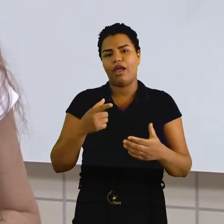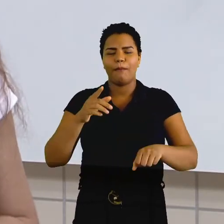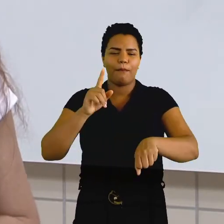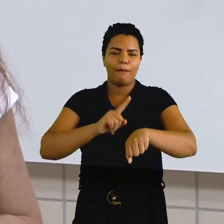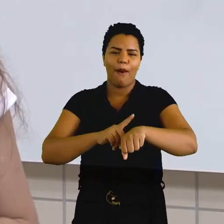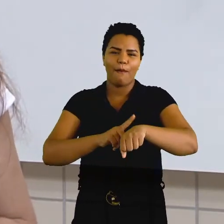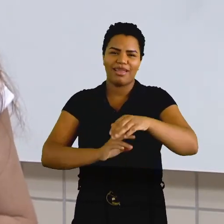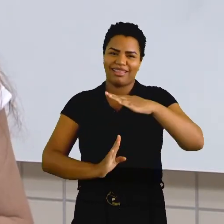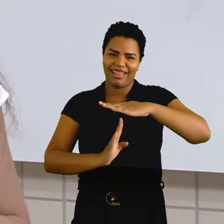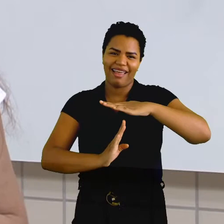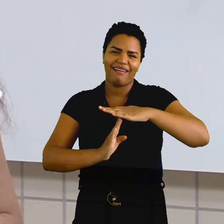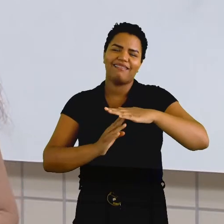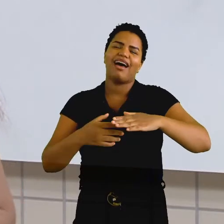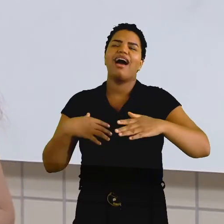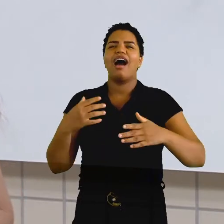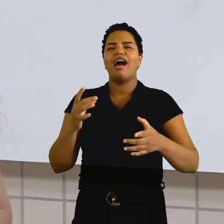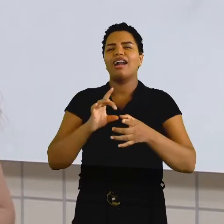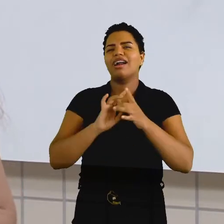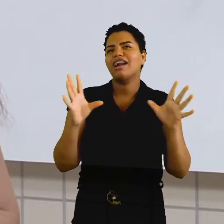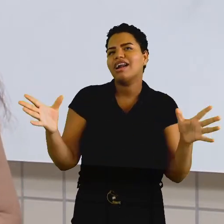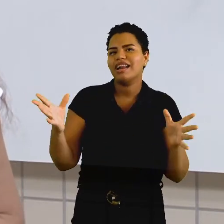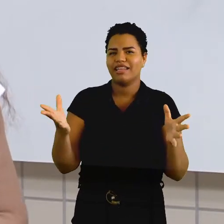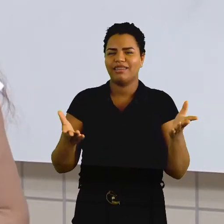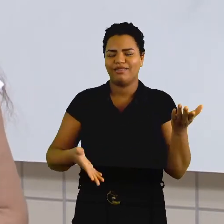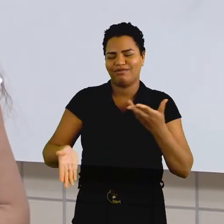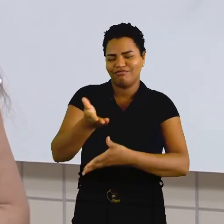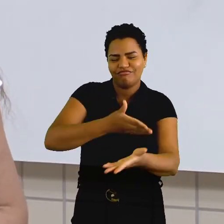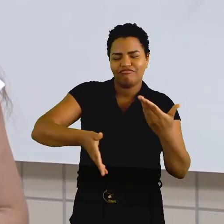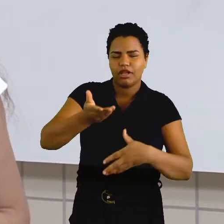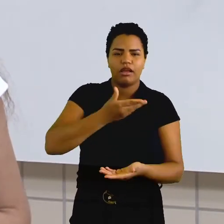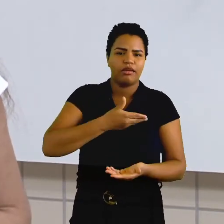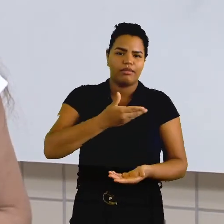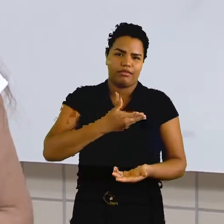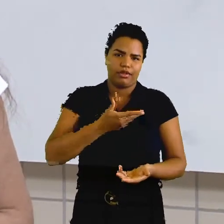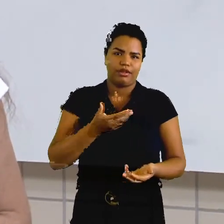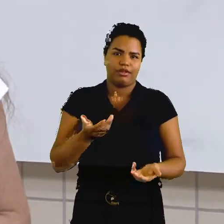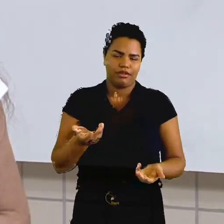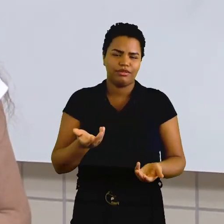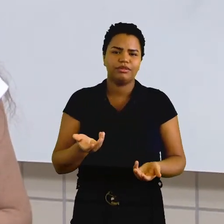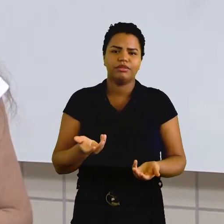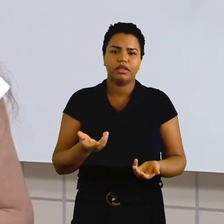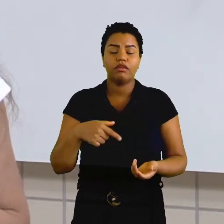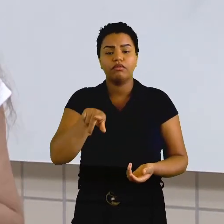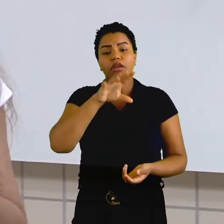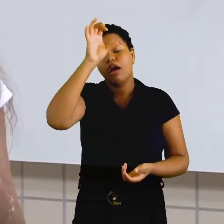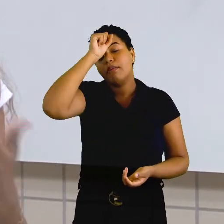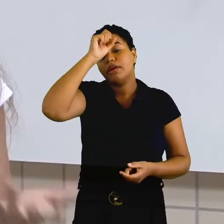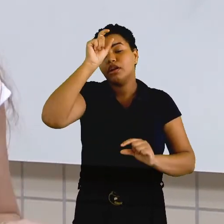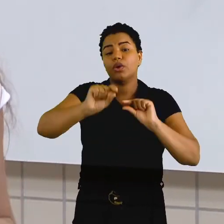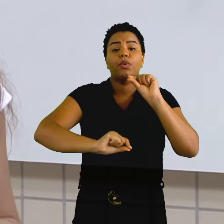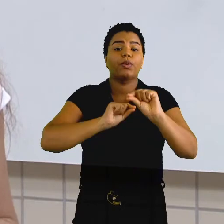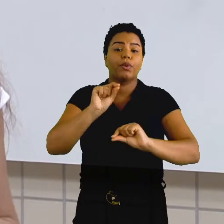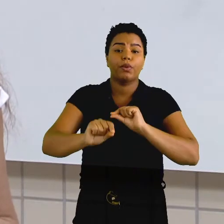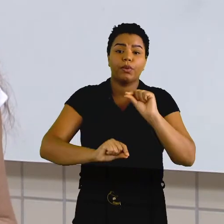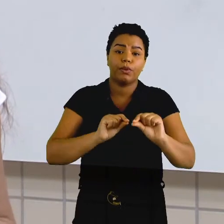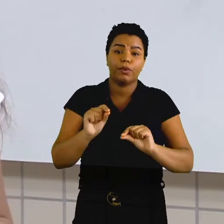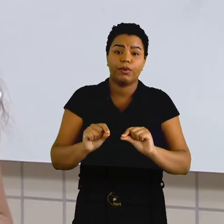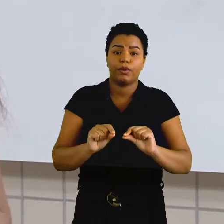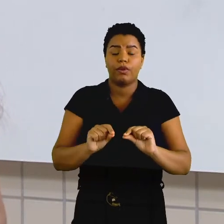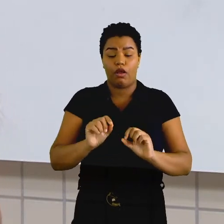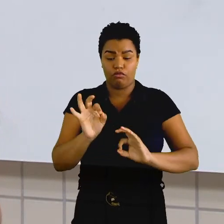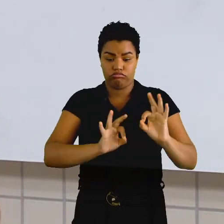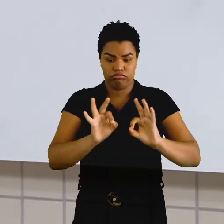momento tão esperado pelos estudantes. E o que você tem aprendido? Você aprendeu a arrumar seu